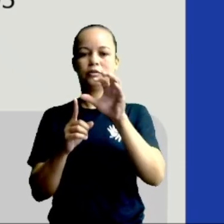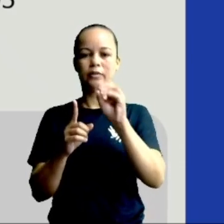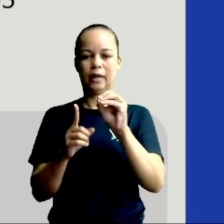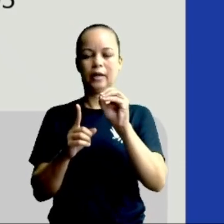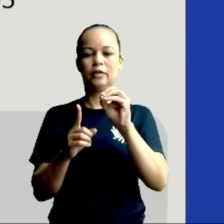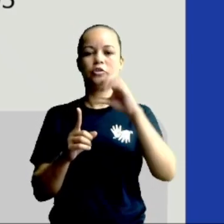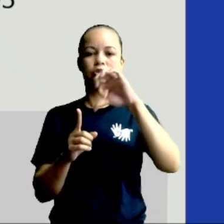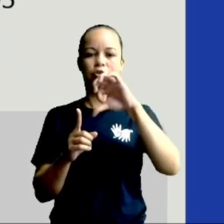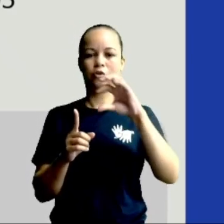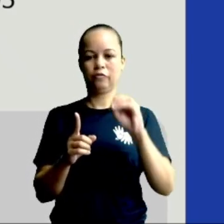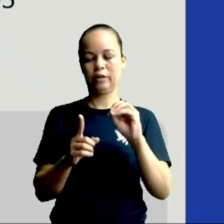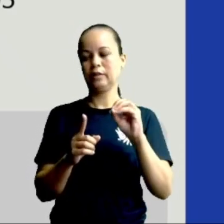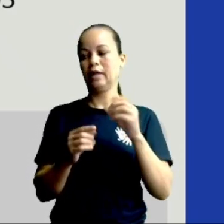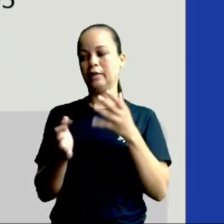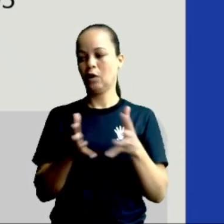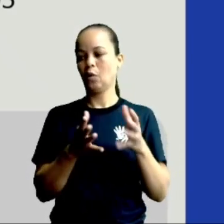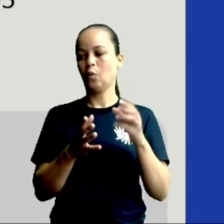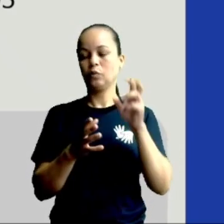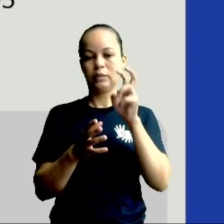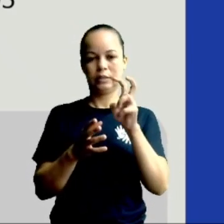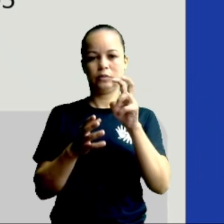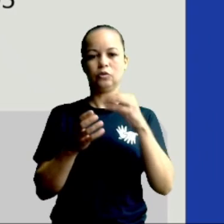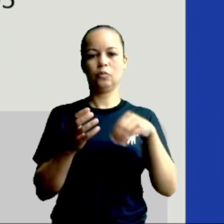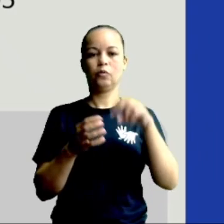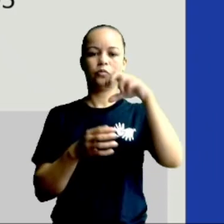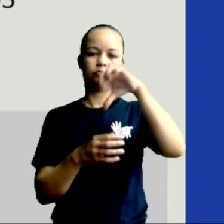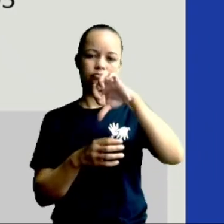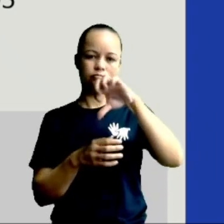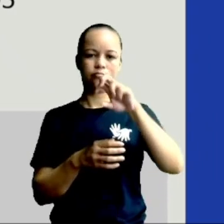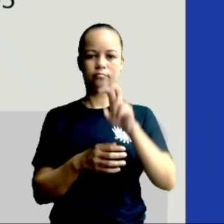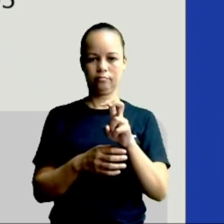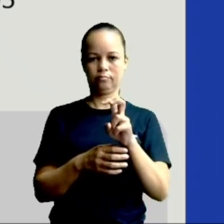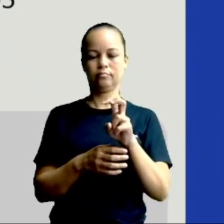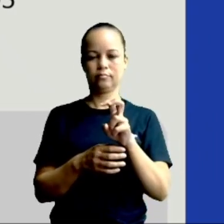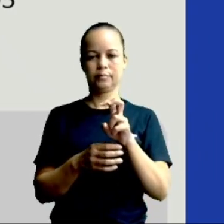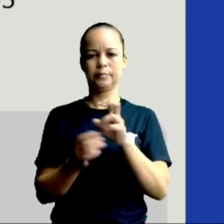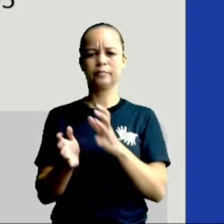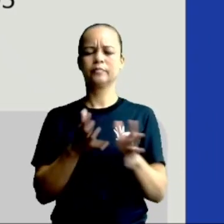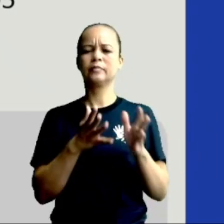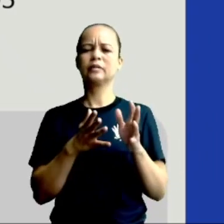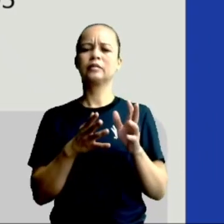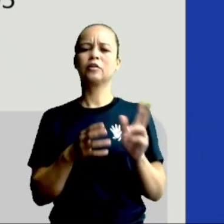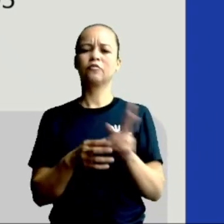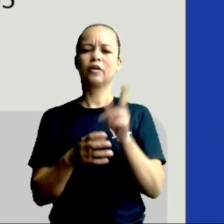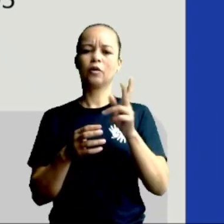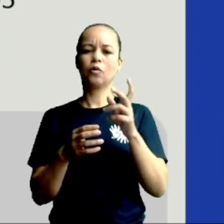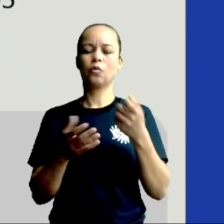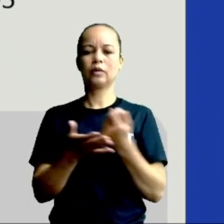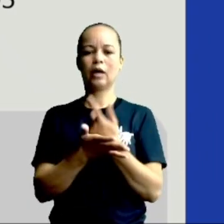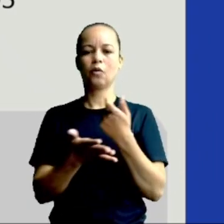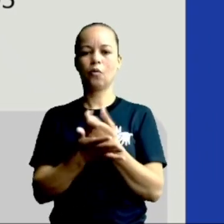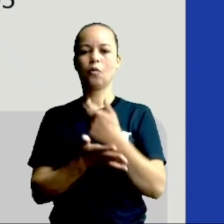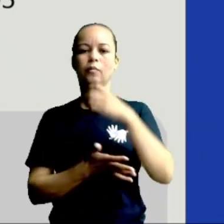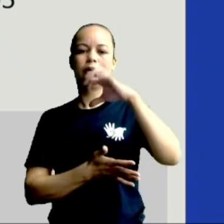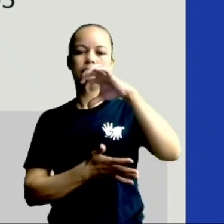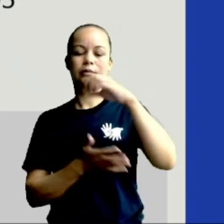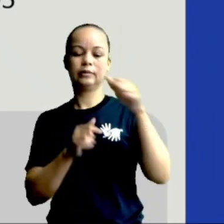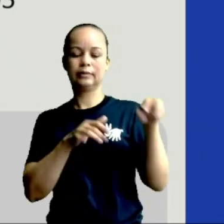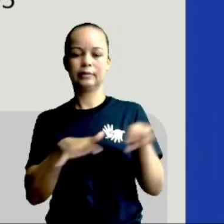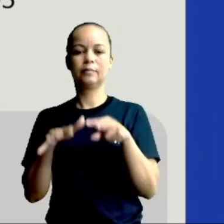sobrou, 95. Tá? E aí eu tenho o valor da compra desta semana foi